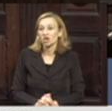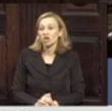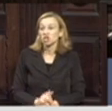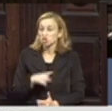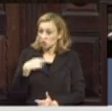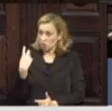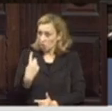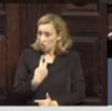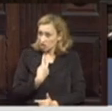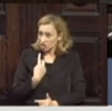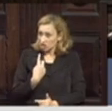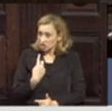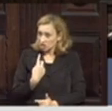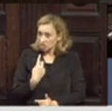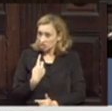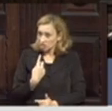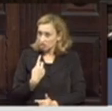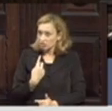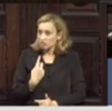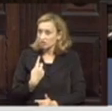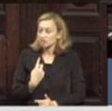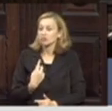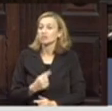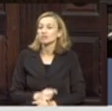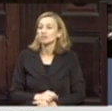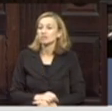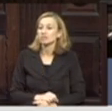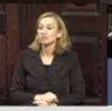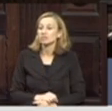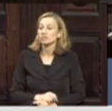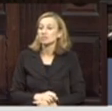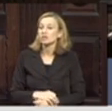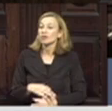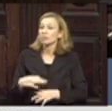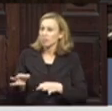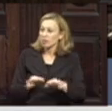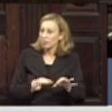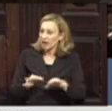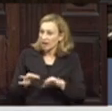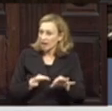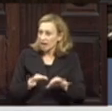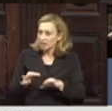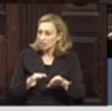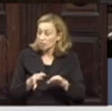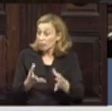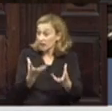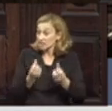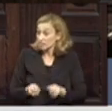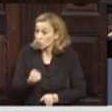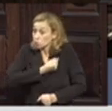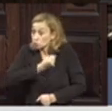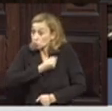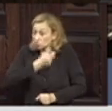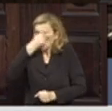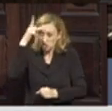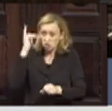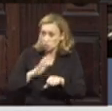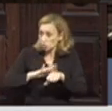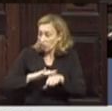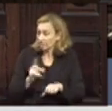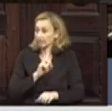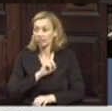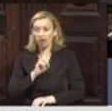que as autoridades de saúde divulguem esses fatos para a população, para ela entender o